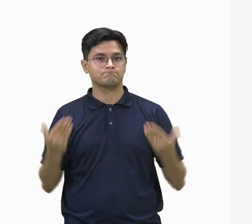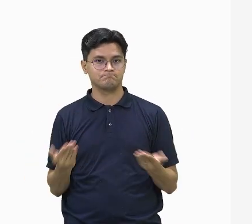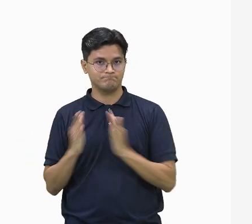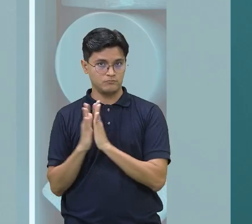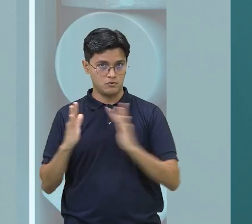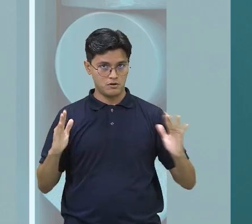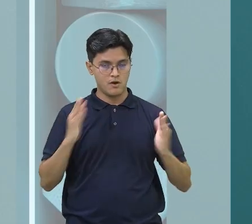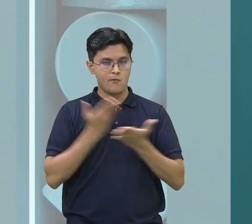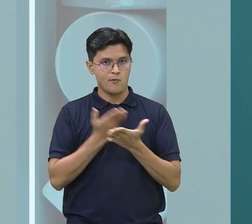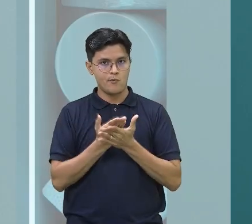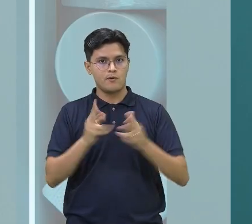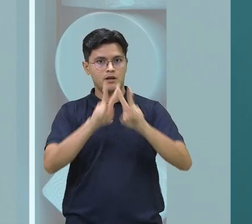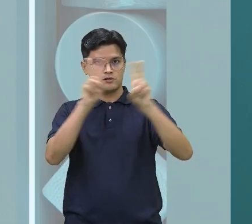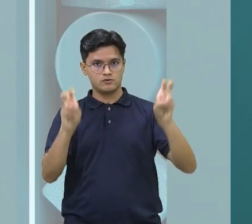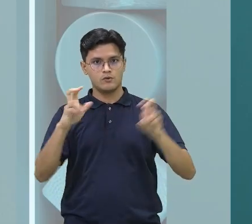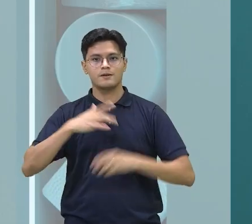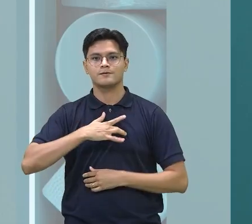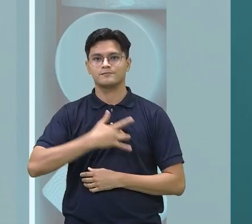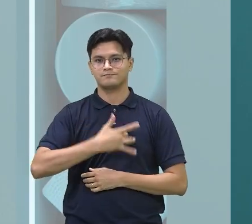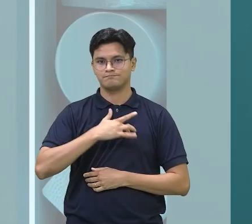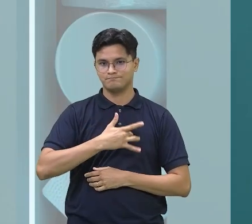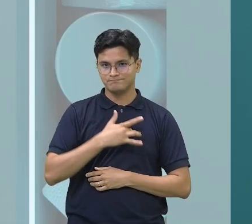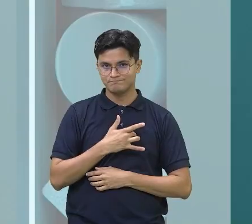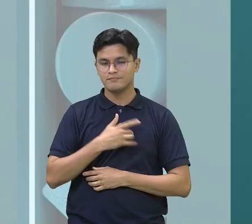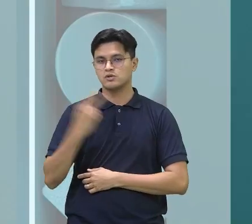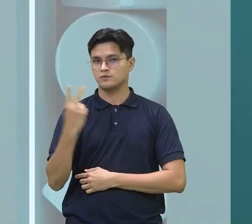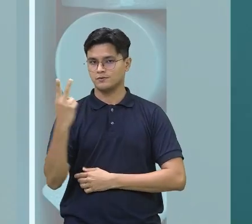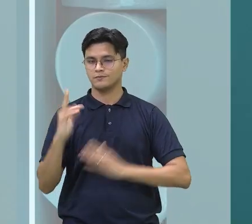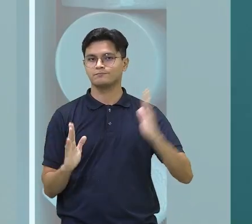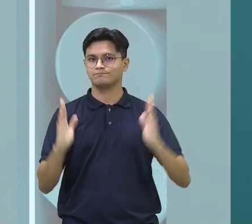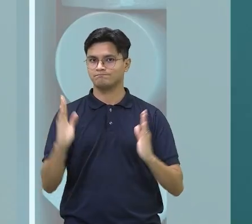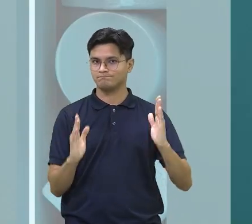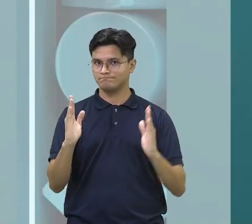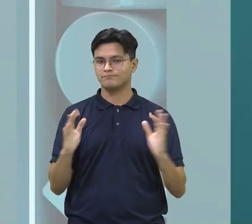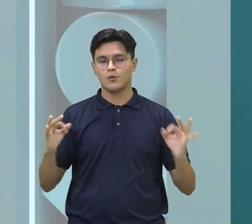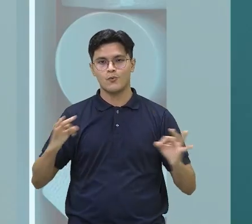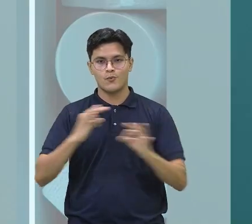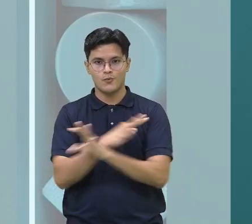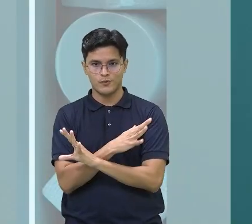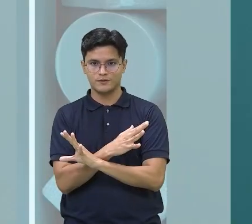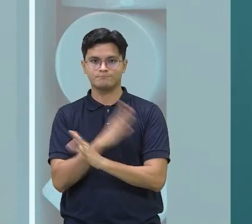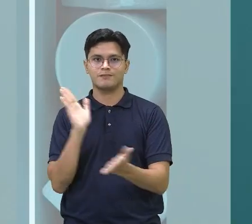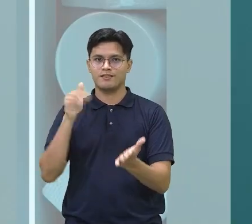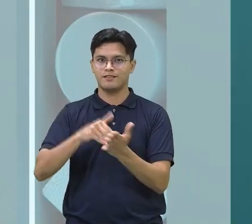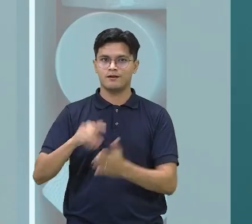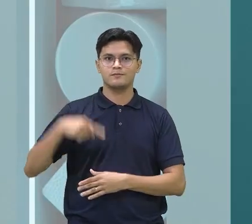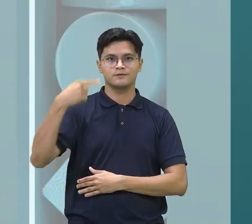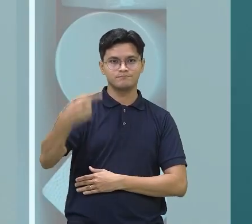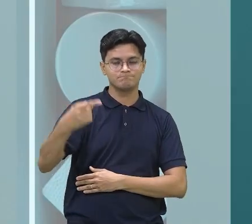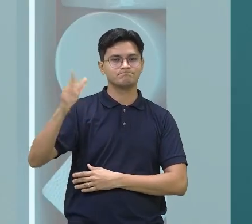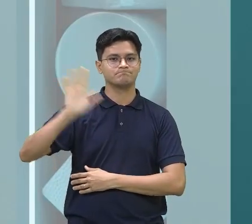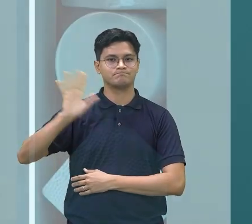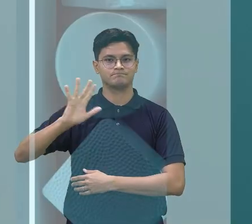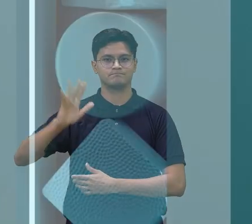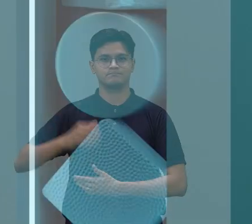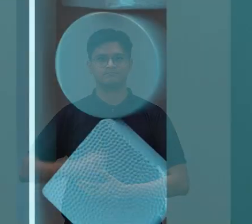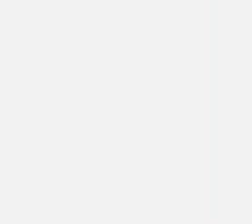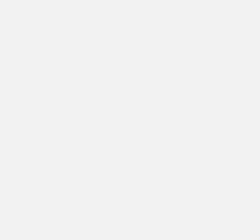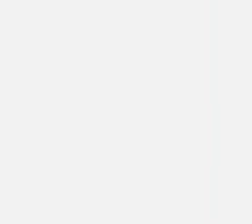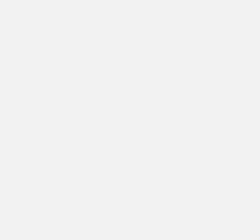aula sobre o romantismo, segunda geração, fica por aqui. Até a próxima. Tchau, tchau.